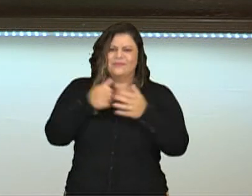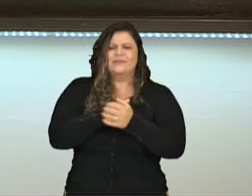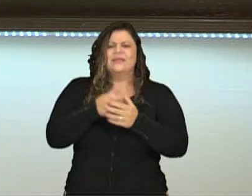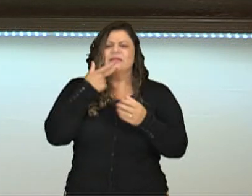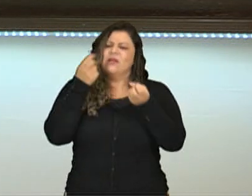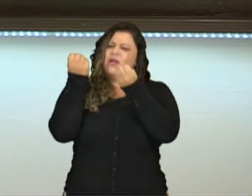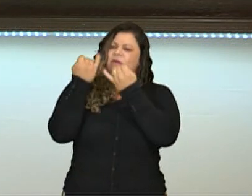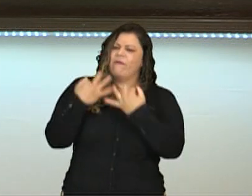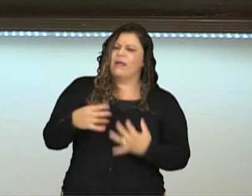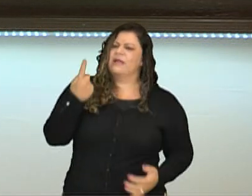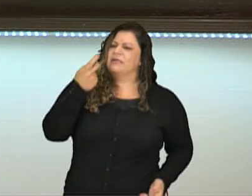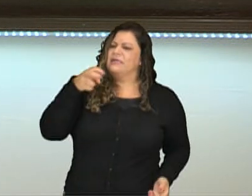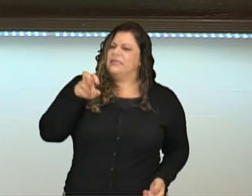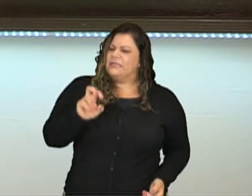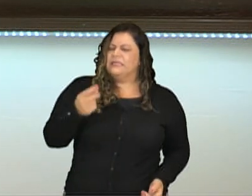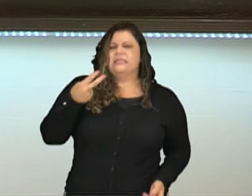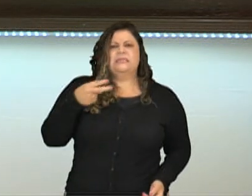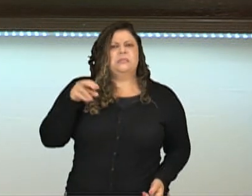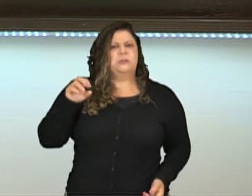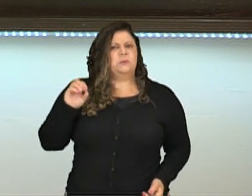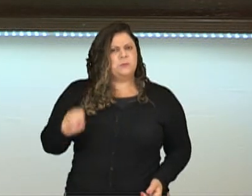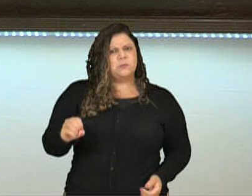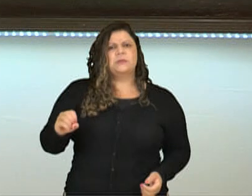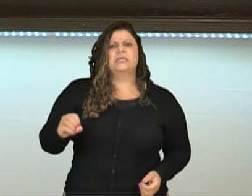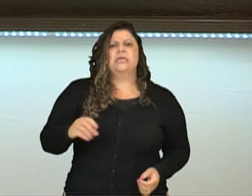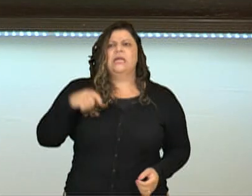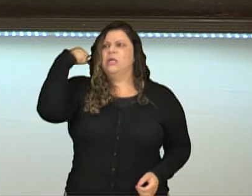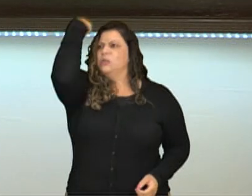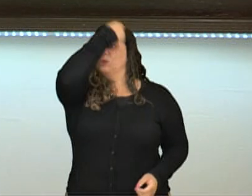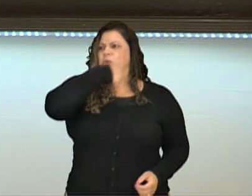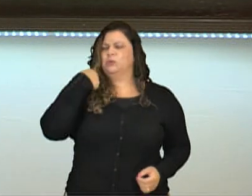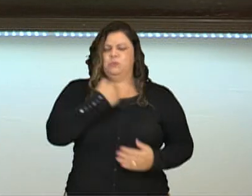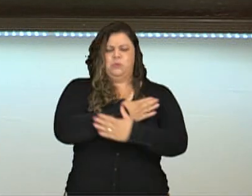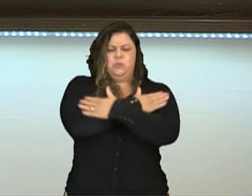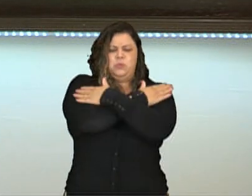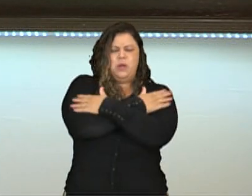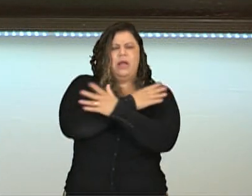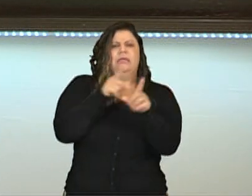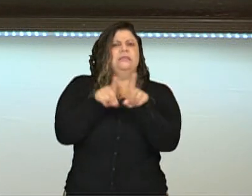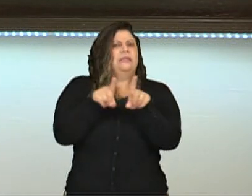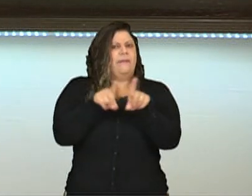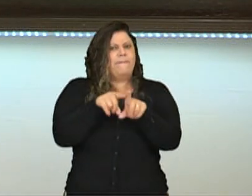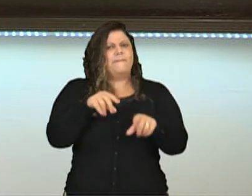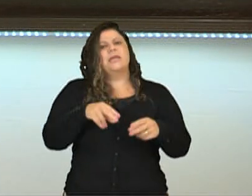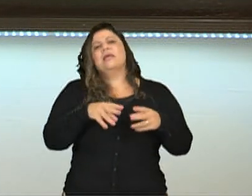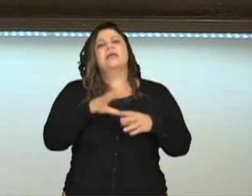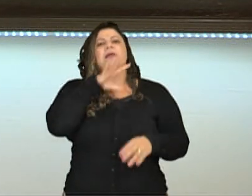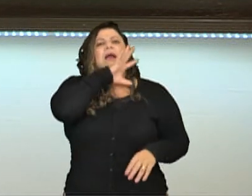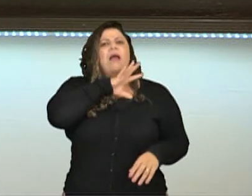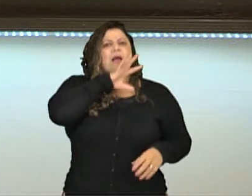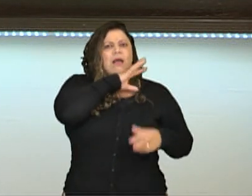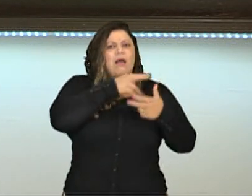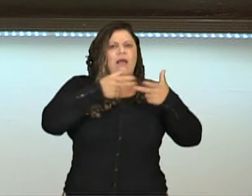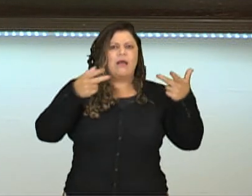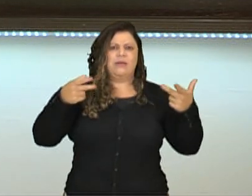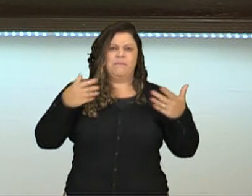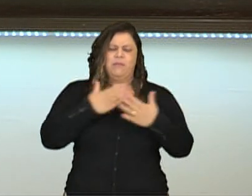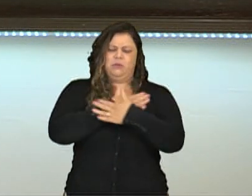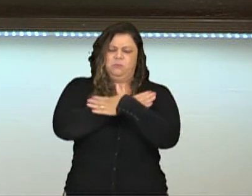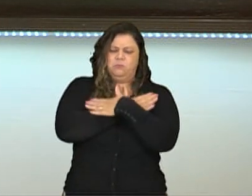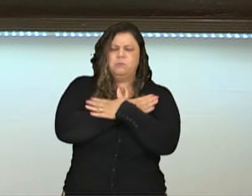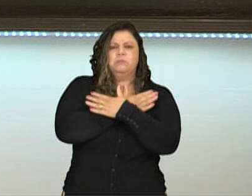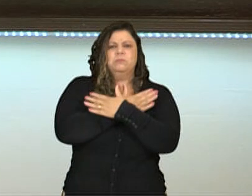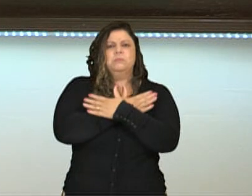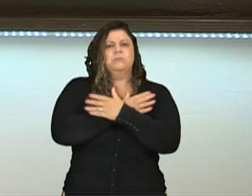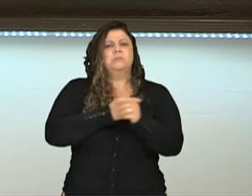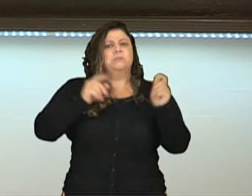que encontraram de seres humanos e de animais, 80 gatos sendo mumificados. Sim, são uma espécie